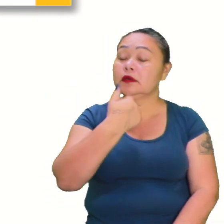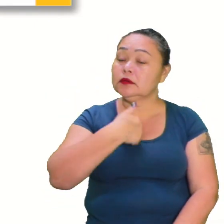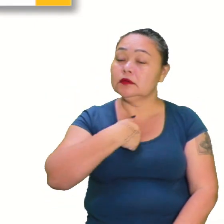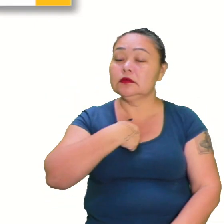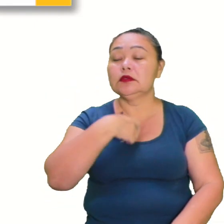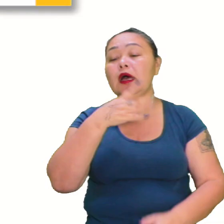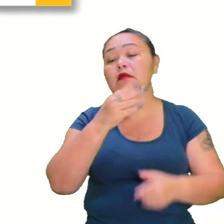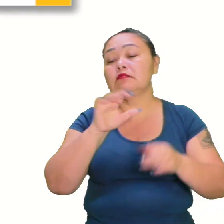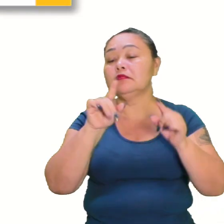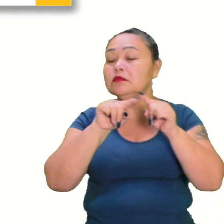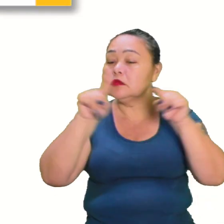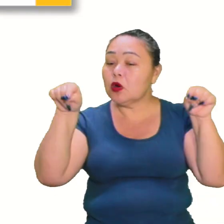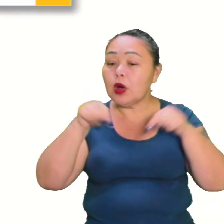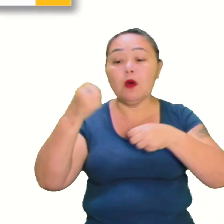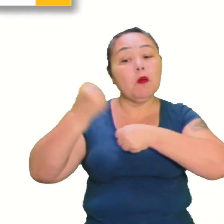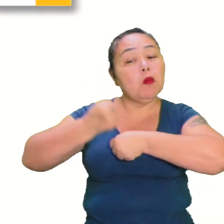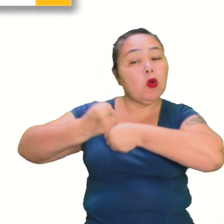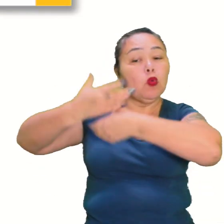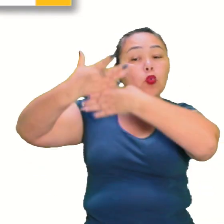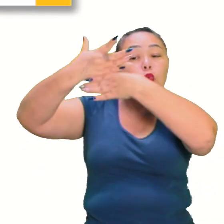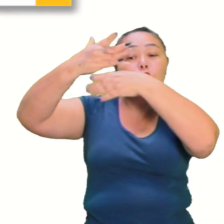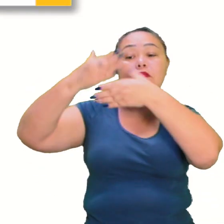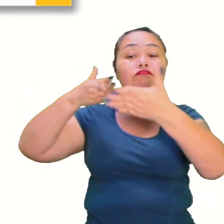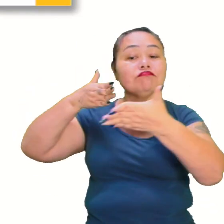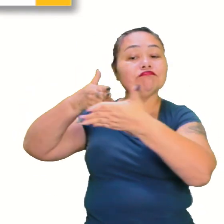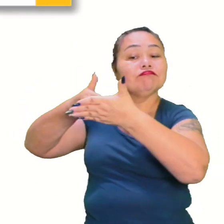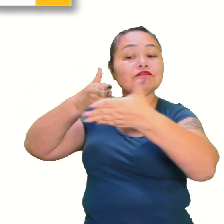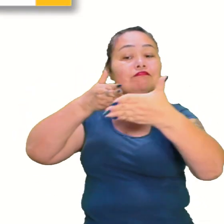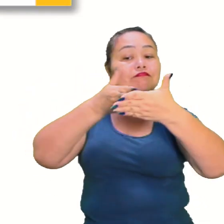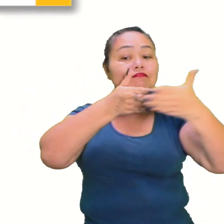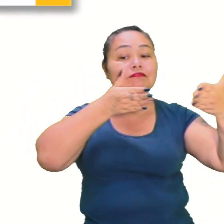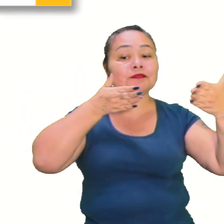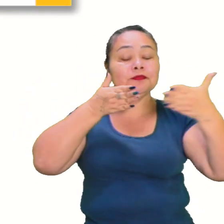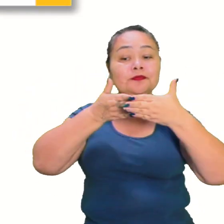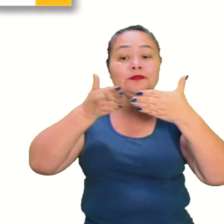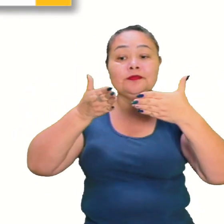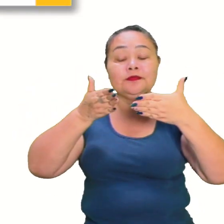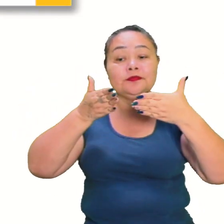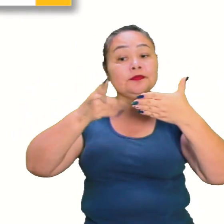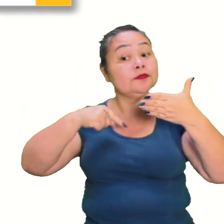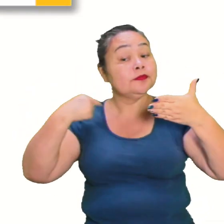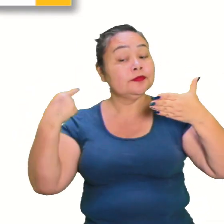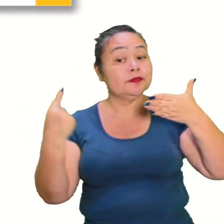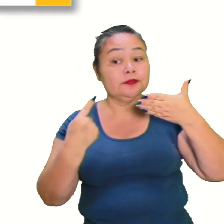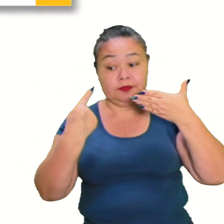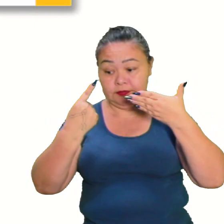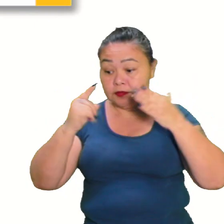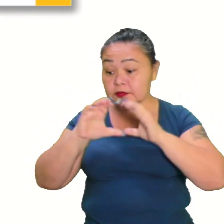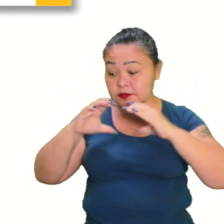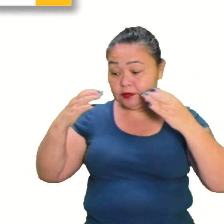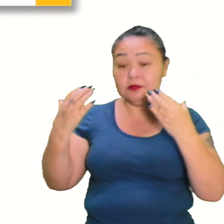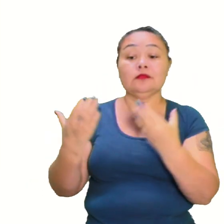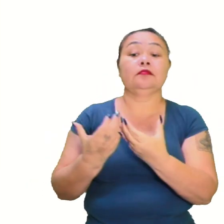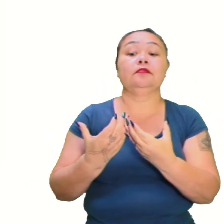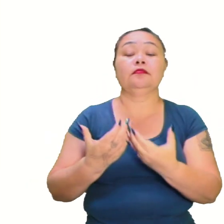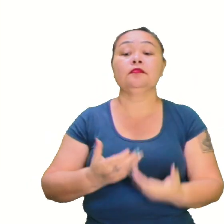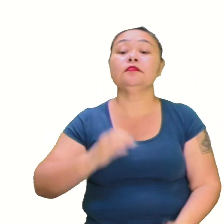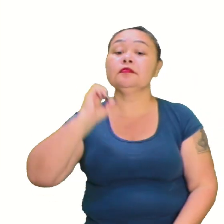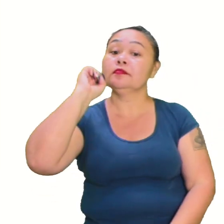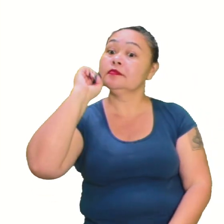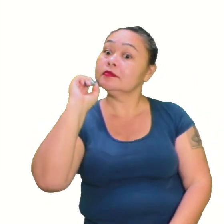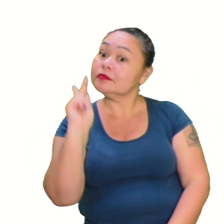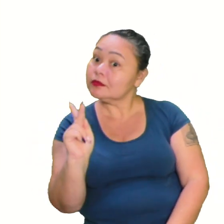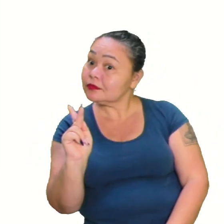resume a uma cerca, a um muro, aos limites que nós temos na nossa comunidade.